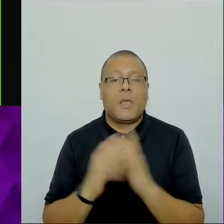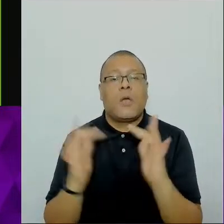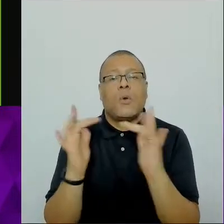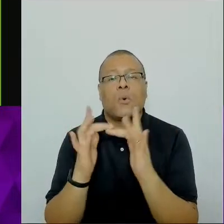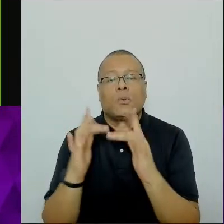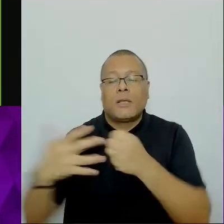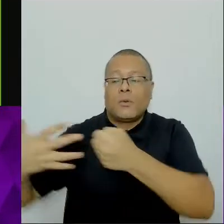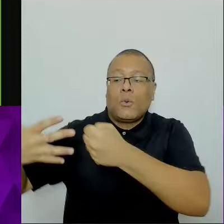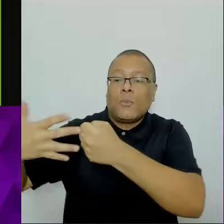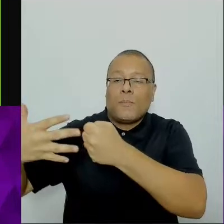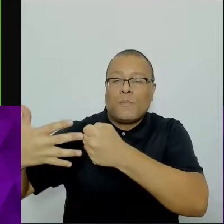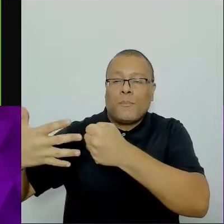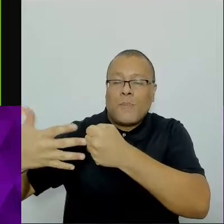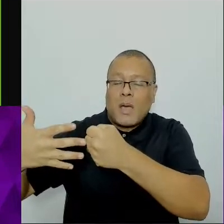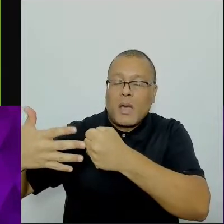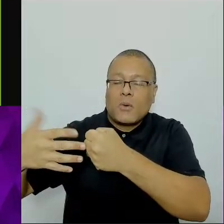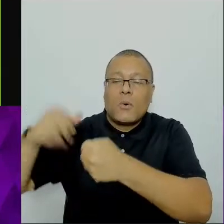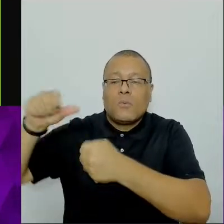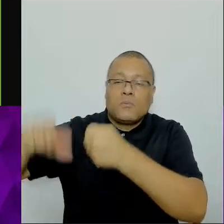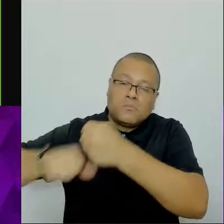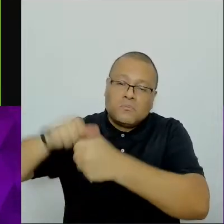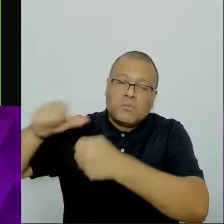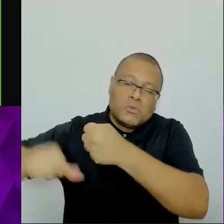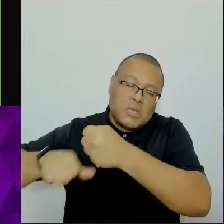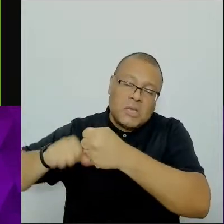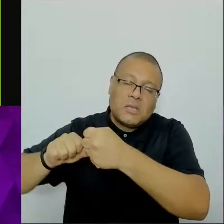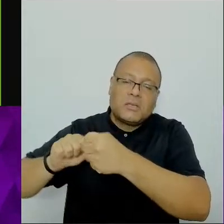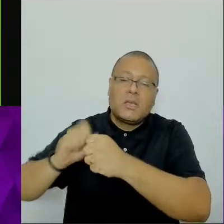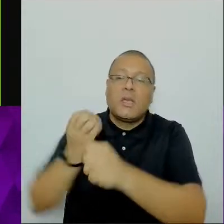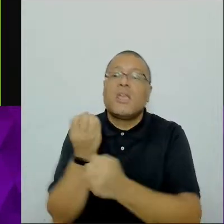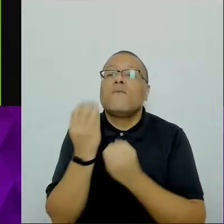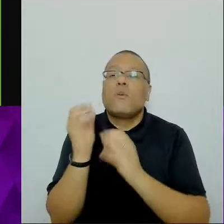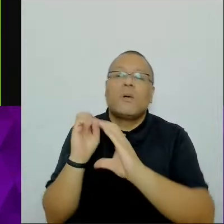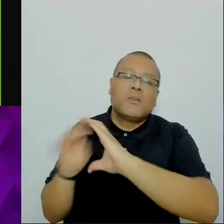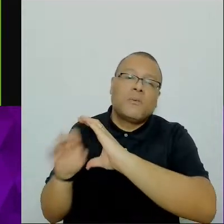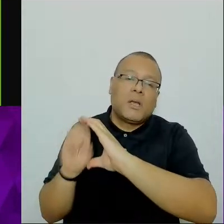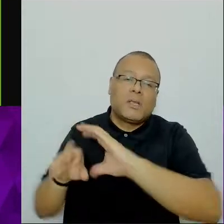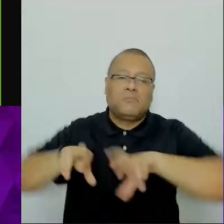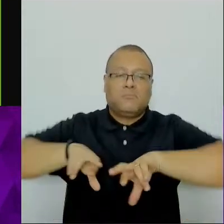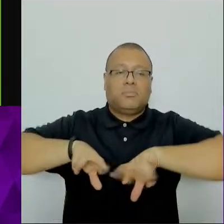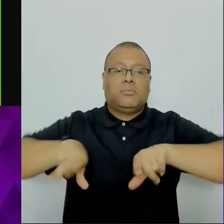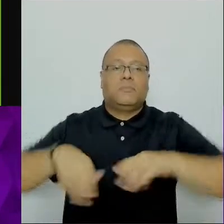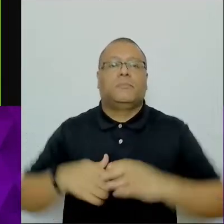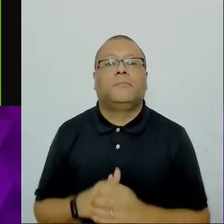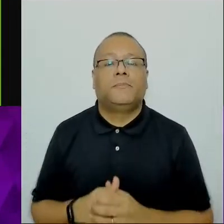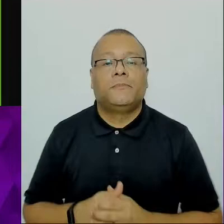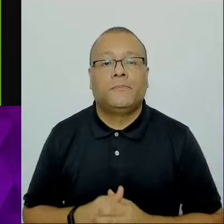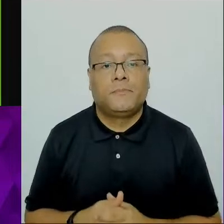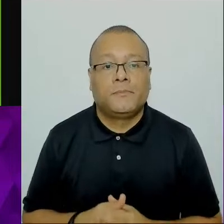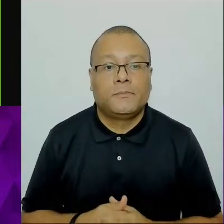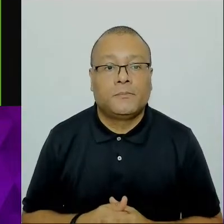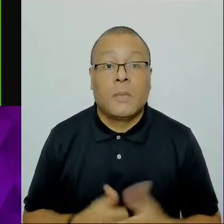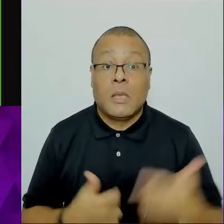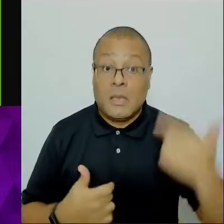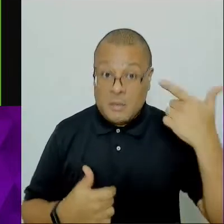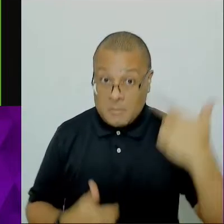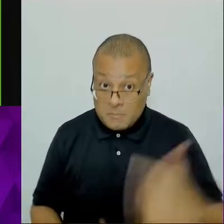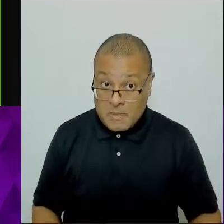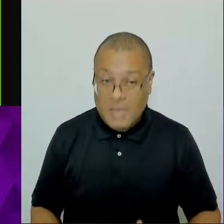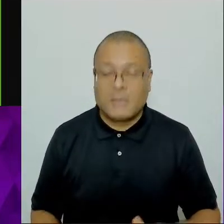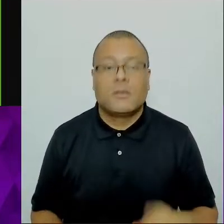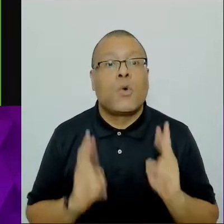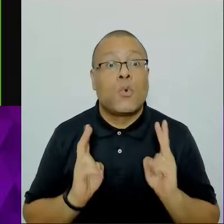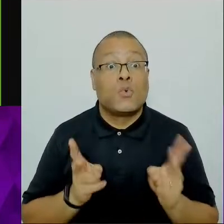de dados, né, para fazer algum tipo de persistência, entre outros, tá? E aí, trazendo ainda mais próximo do